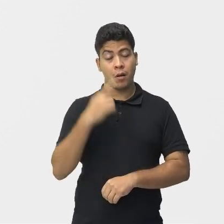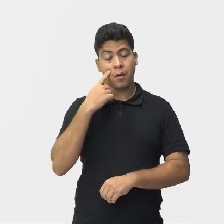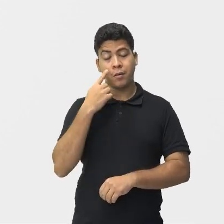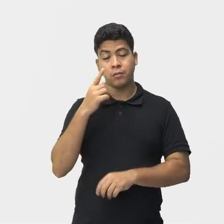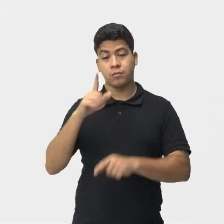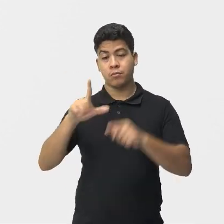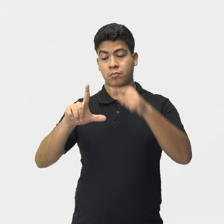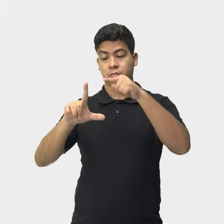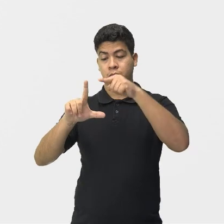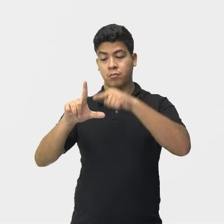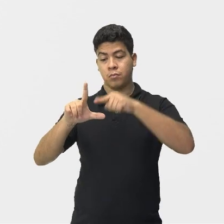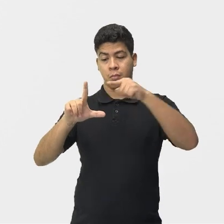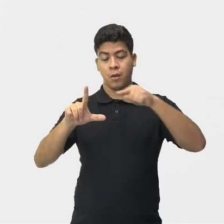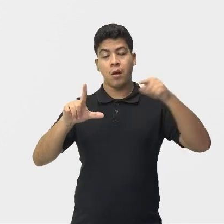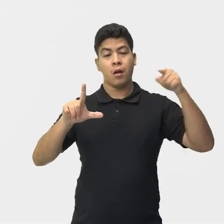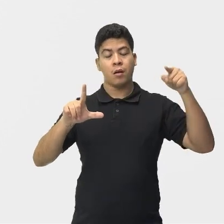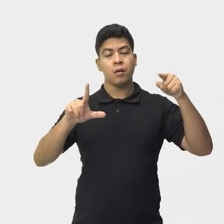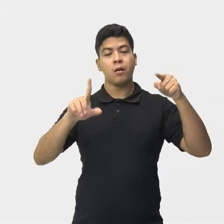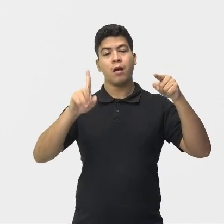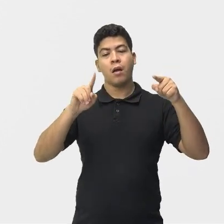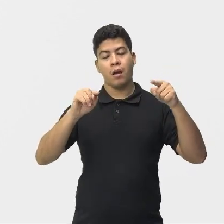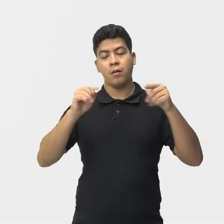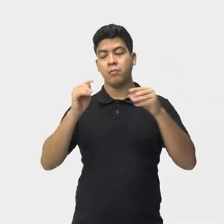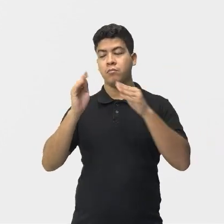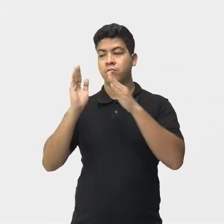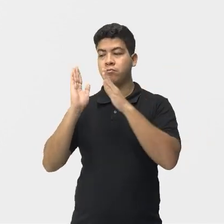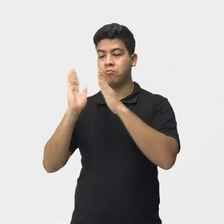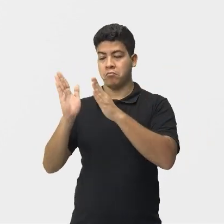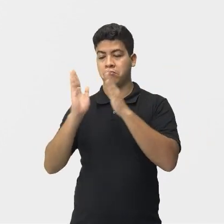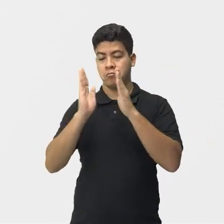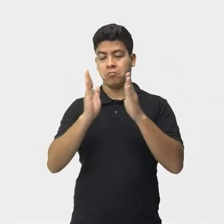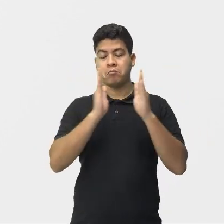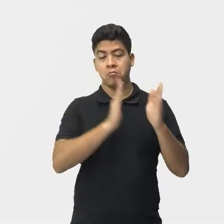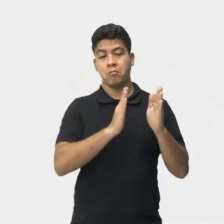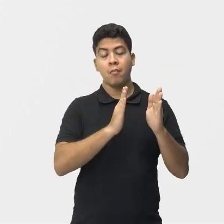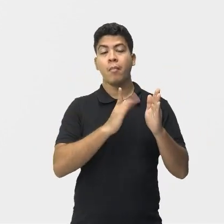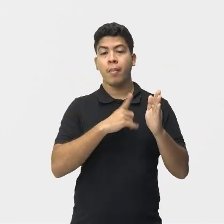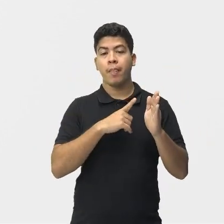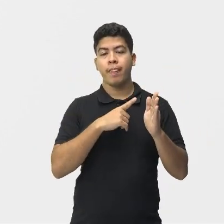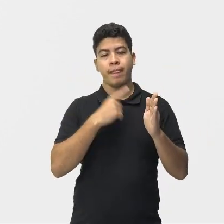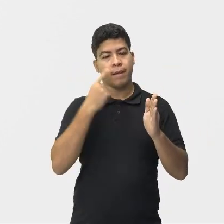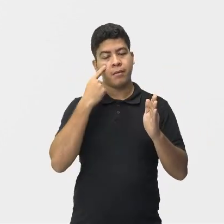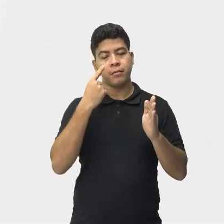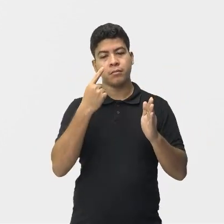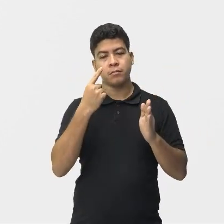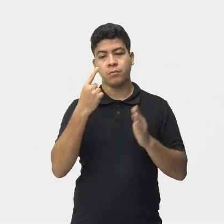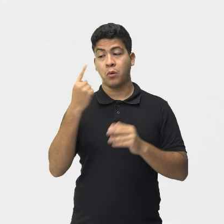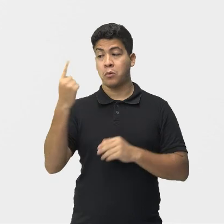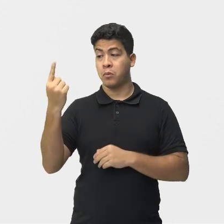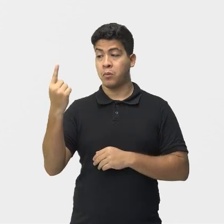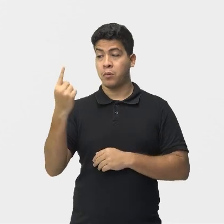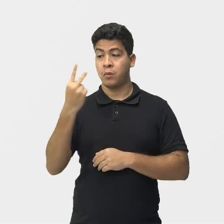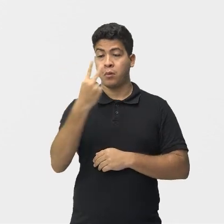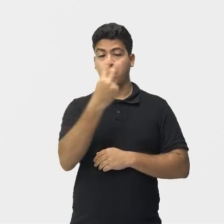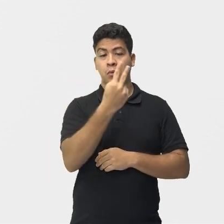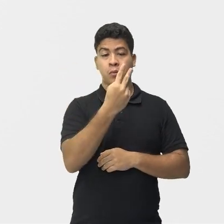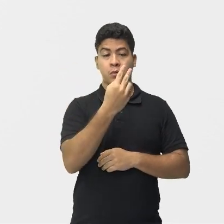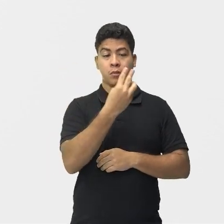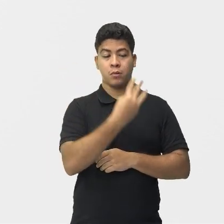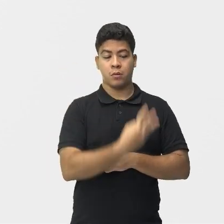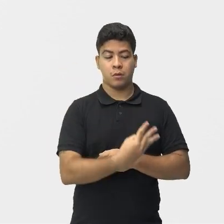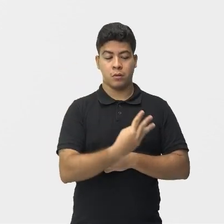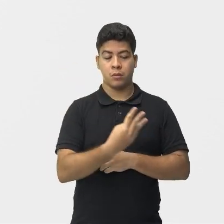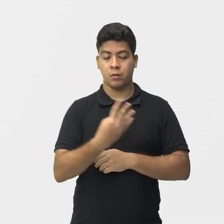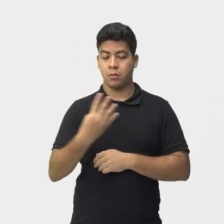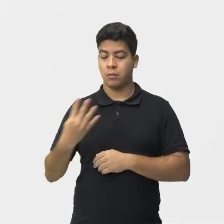pressão por volume. É essa sequência aí que você está vendo. Estado 1 para o estado 2, e depois do estado 2 para o